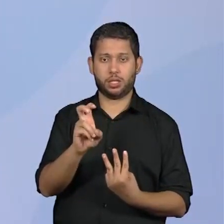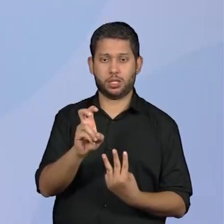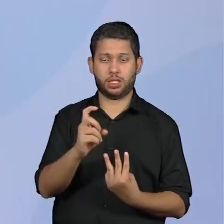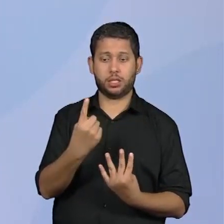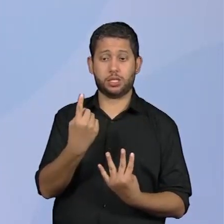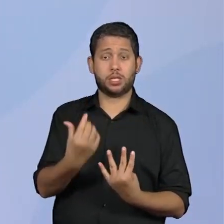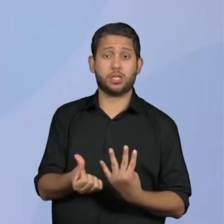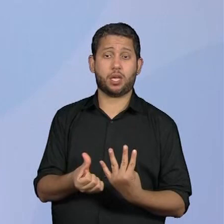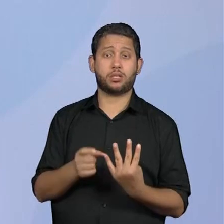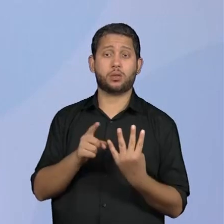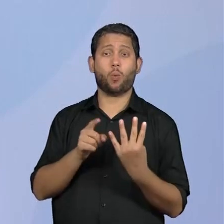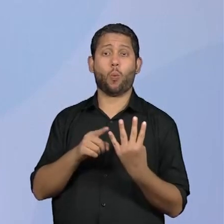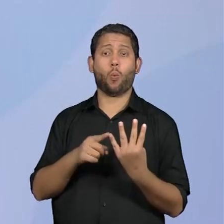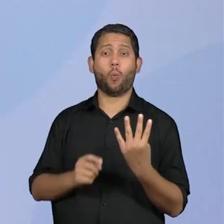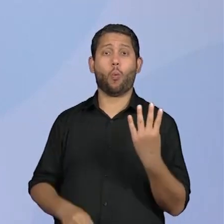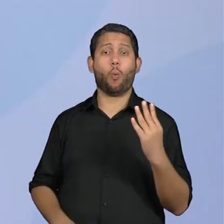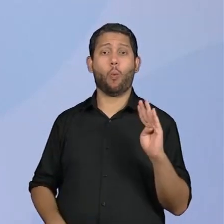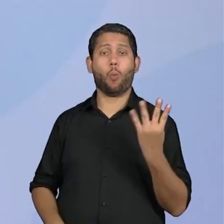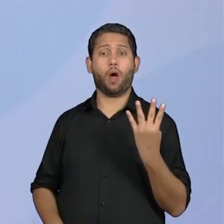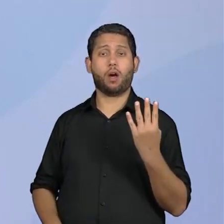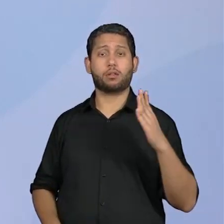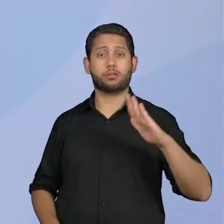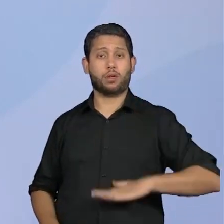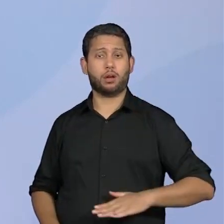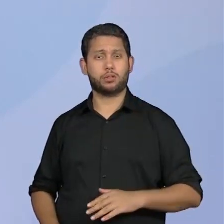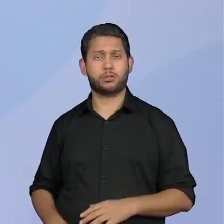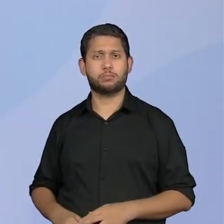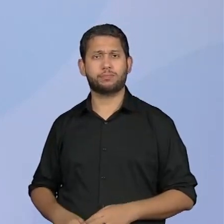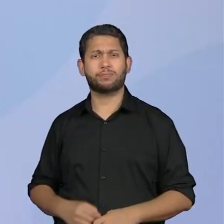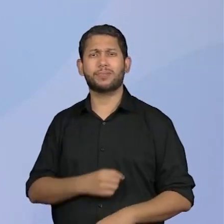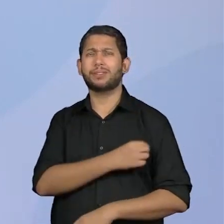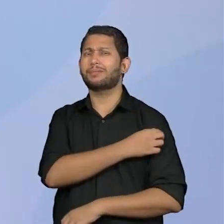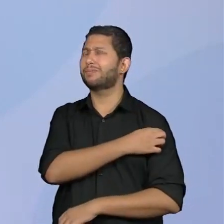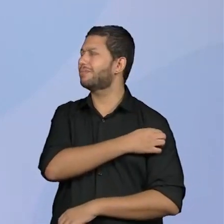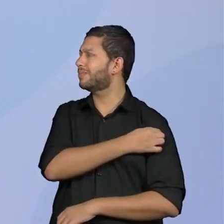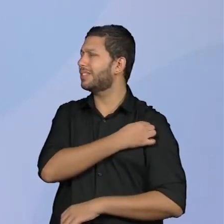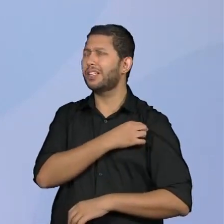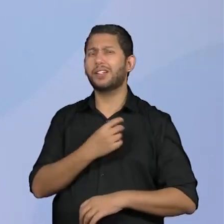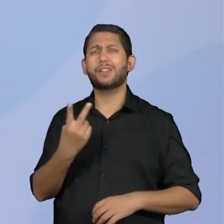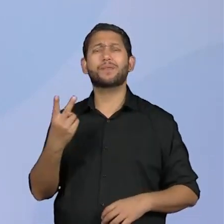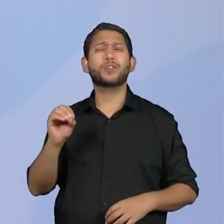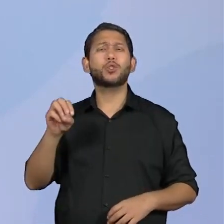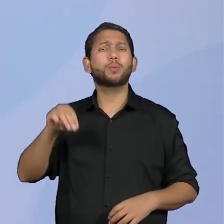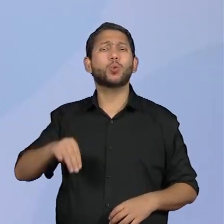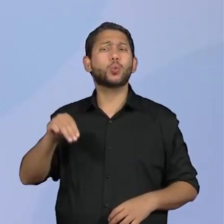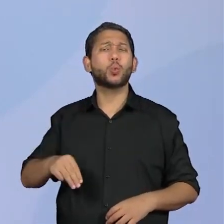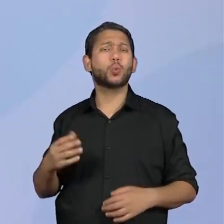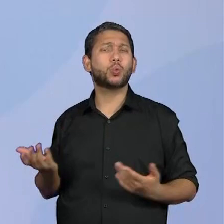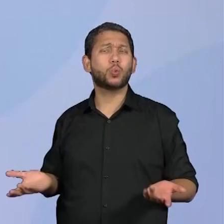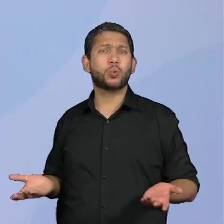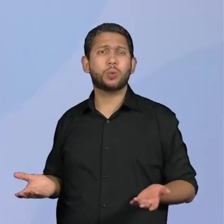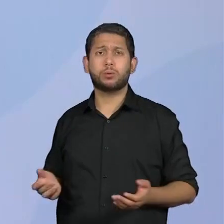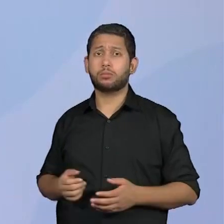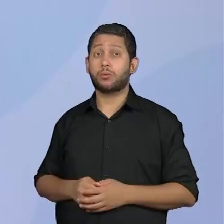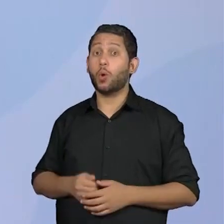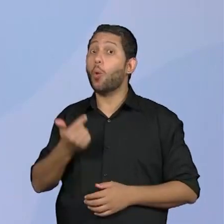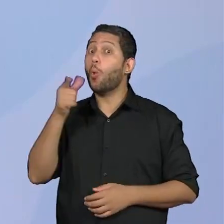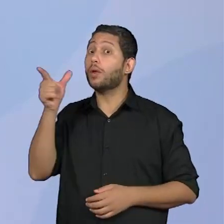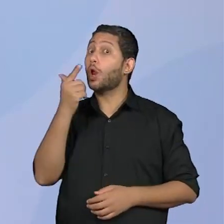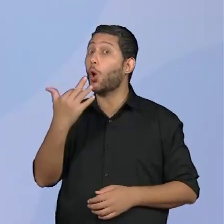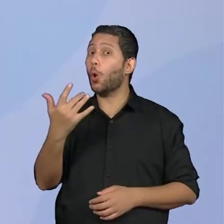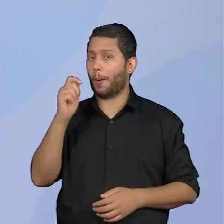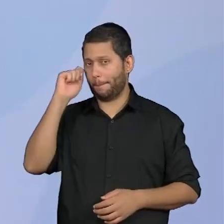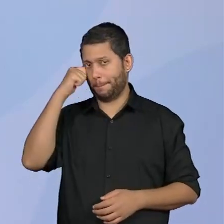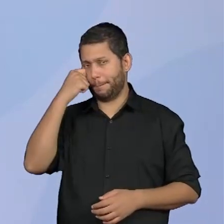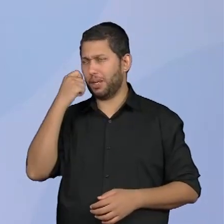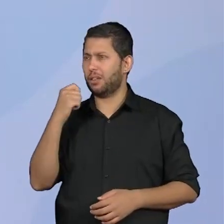20 minutos. E aí, gente, como que eu vou marcar? Vou marcar os minutos de preto, tá?